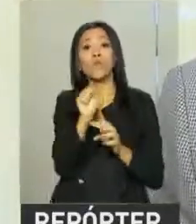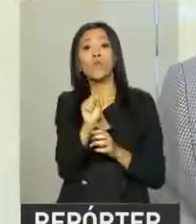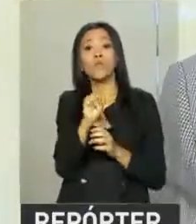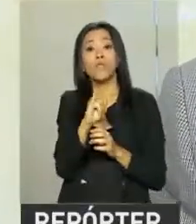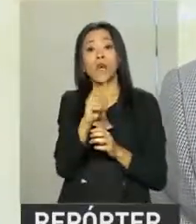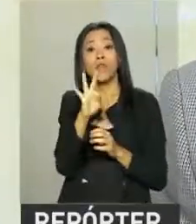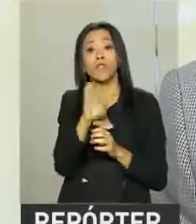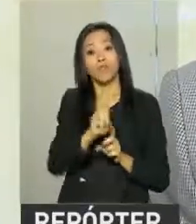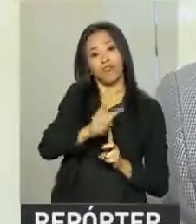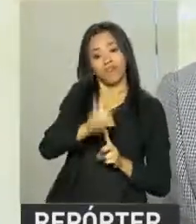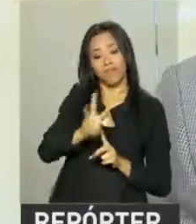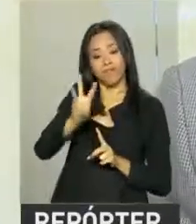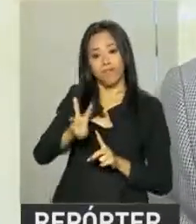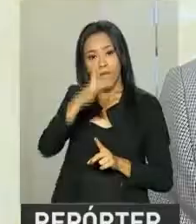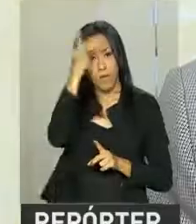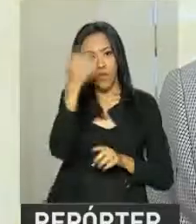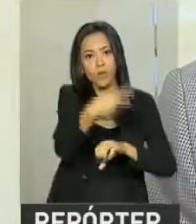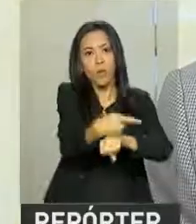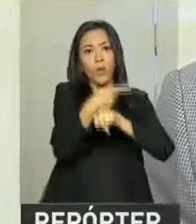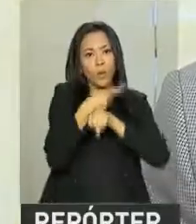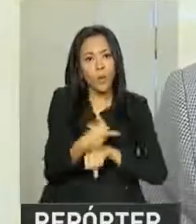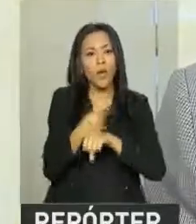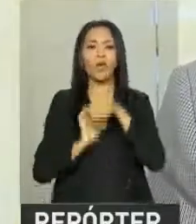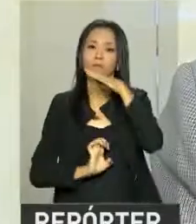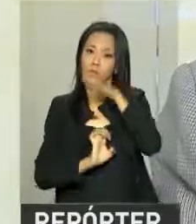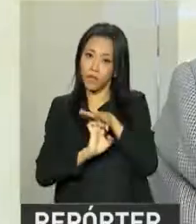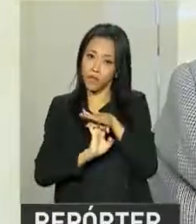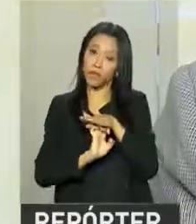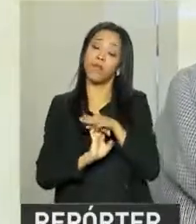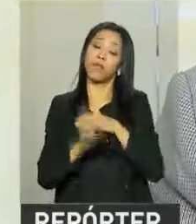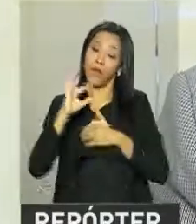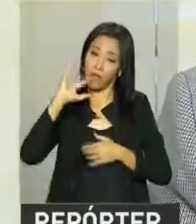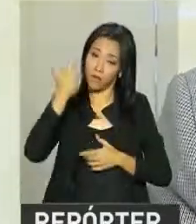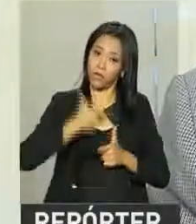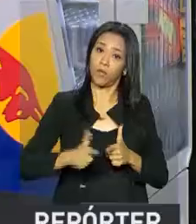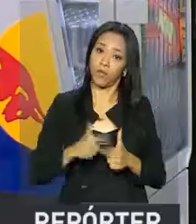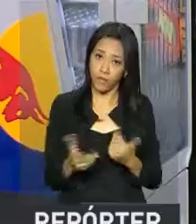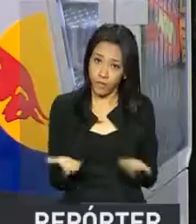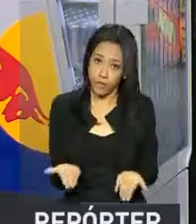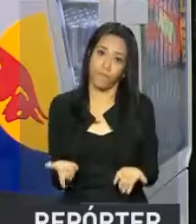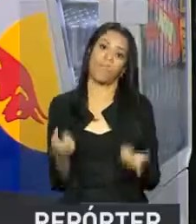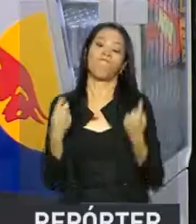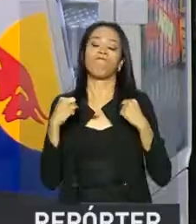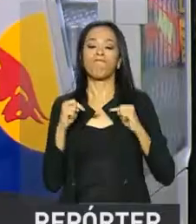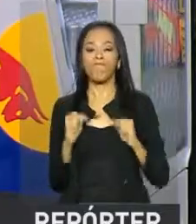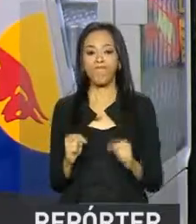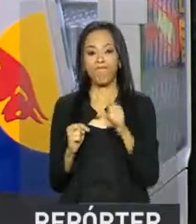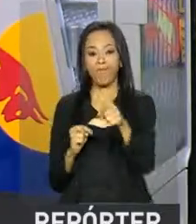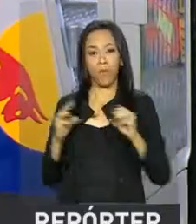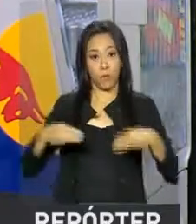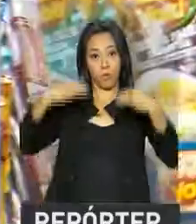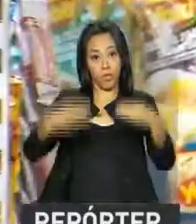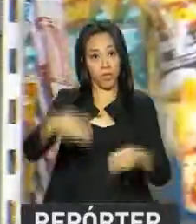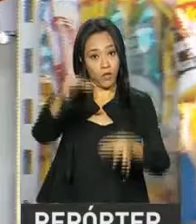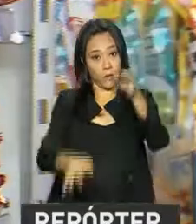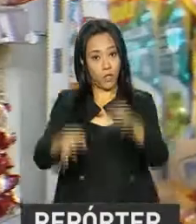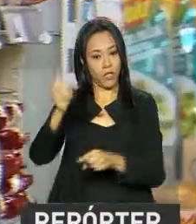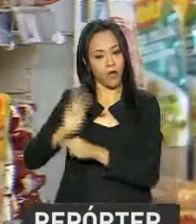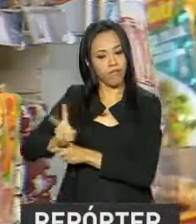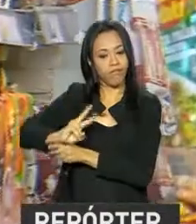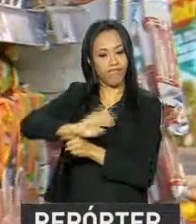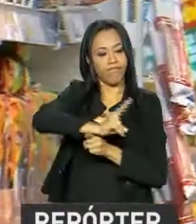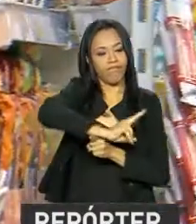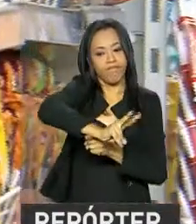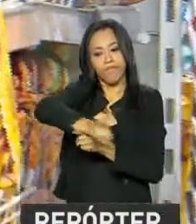consumidor possa acessar facilmente a empresa para resolver aquele problema. O Ministério da Justiça monitora e